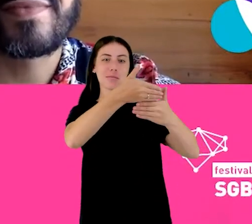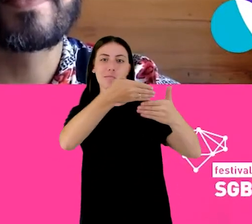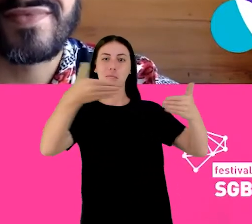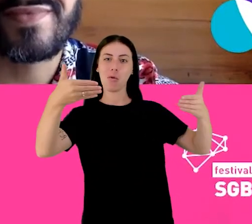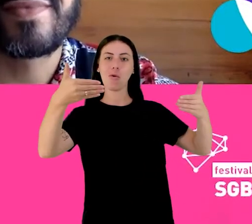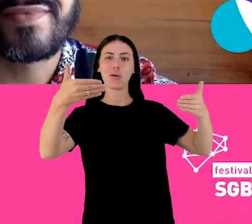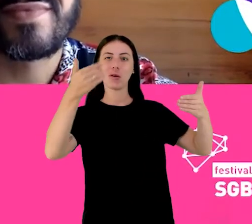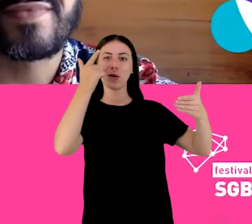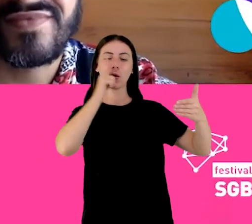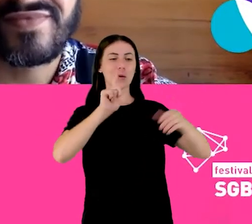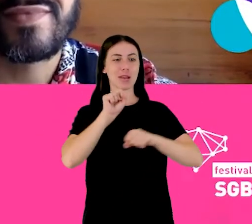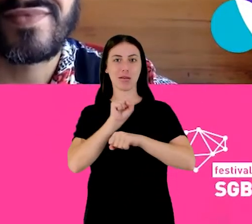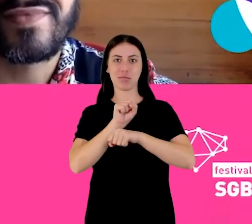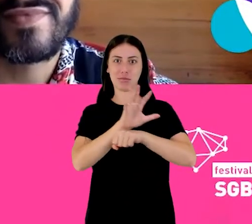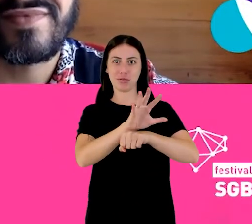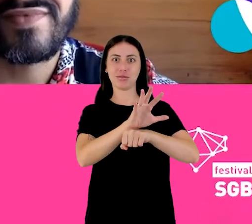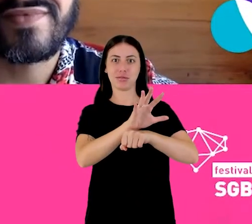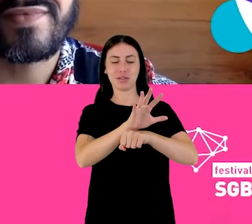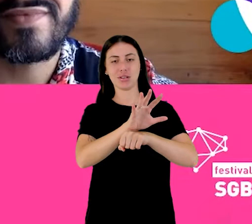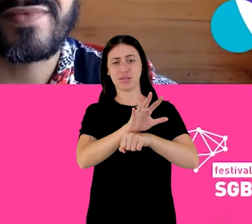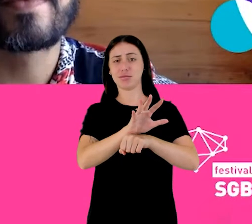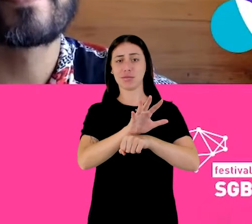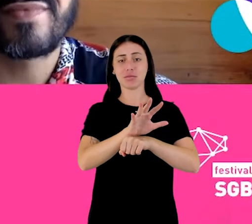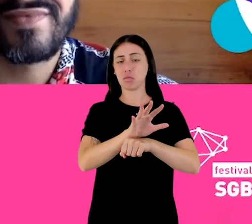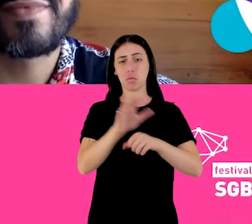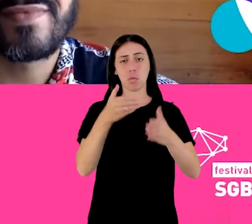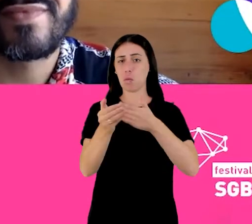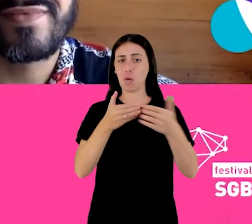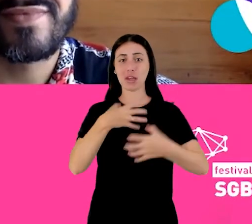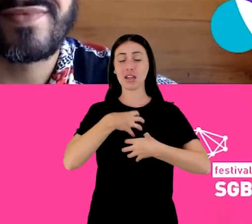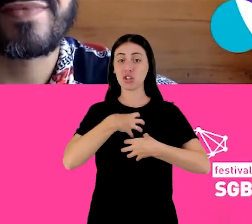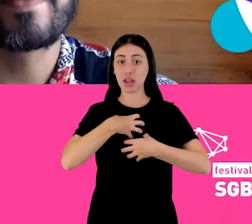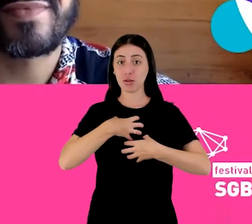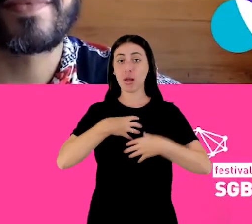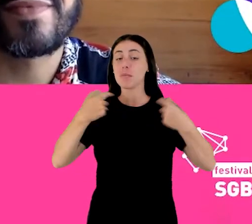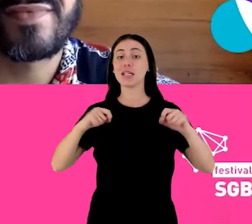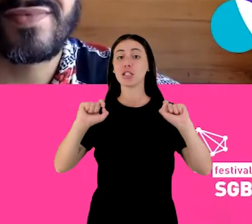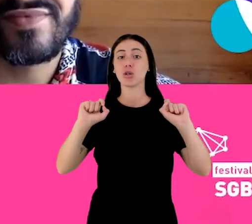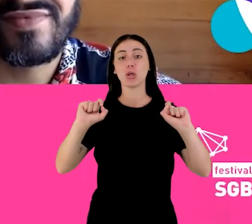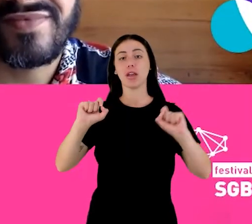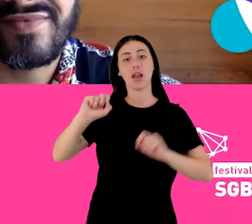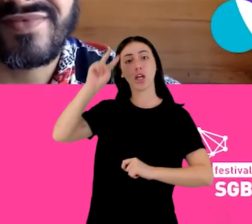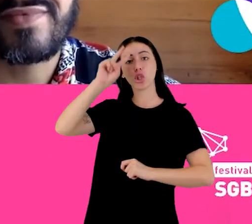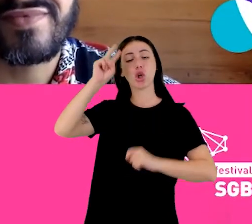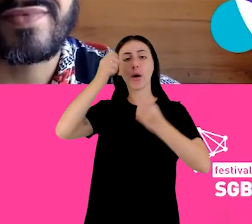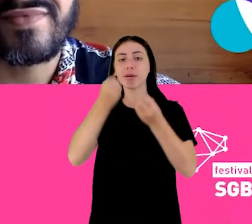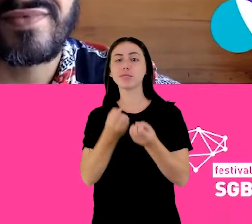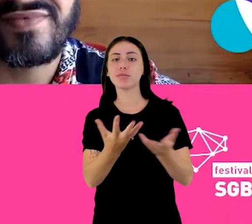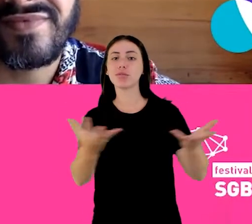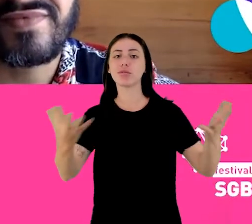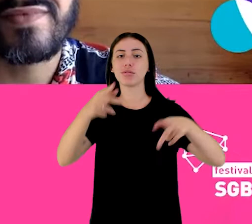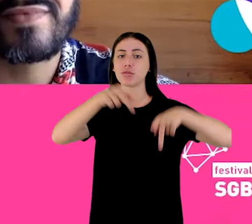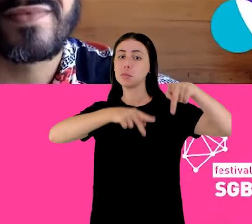cineclube, vai apresentar o filme no muro, como eu apresentei, vai como pode, mas que as histórias consigam